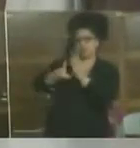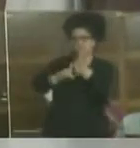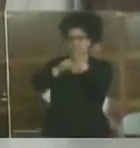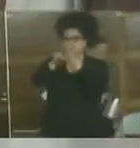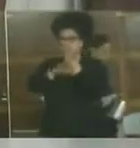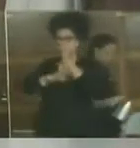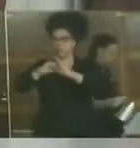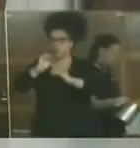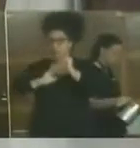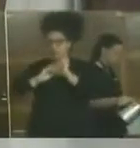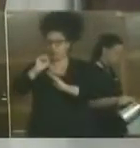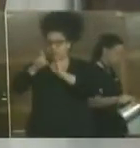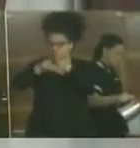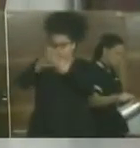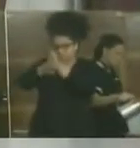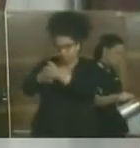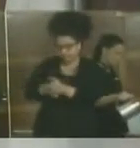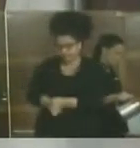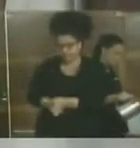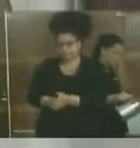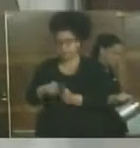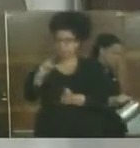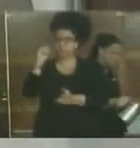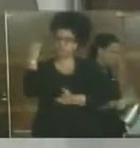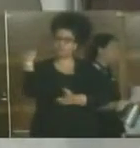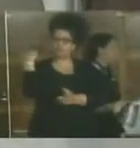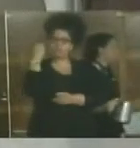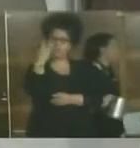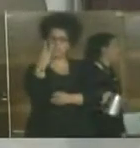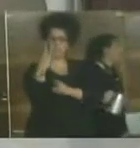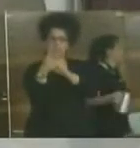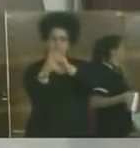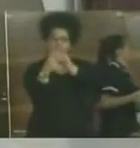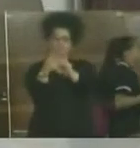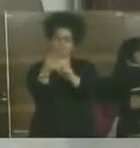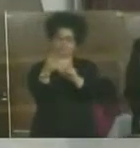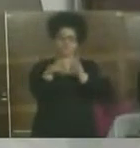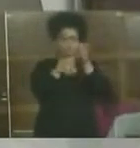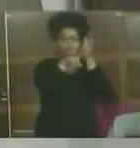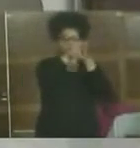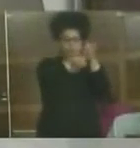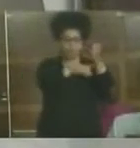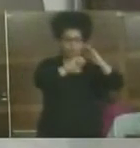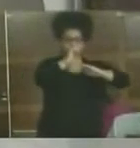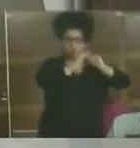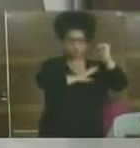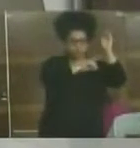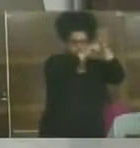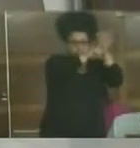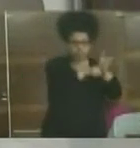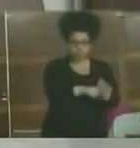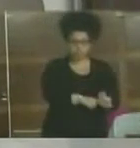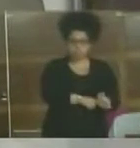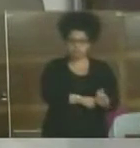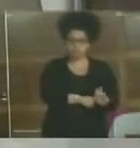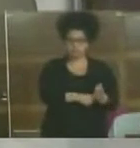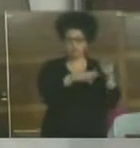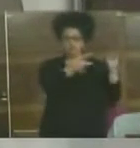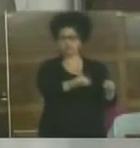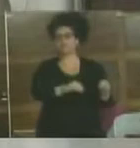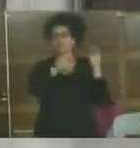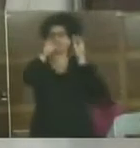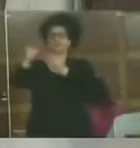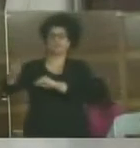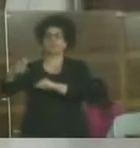legistas. Há pouco tempo aí, nós perdemos aí 3 peritos criminais que tiraram aqui de Angra dos Reis, não é isso? E